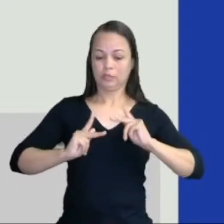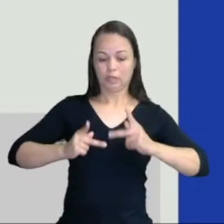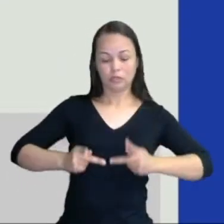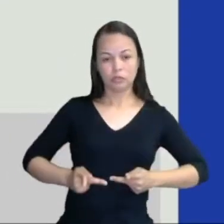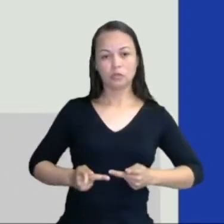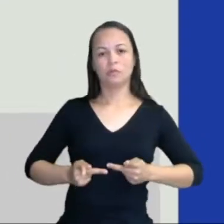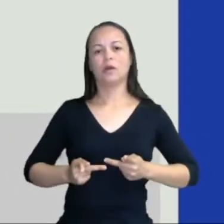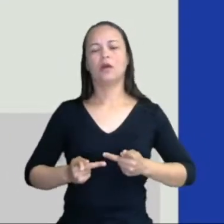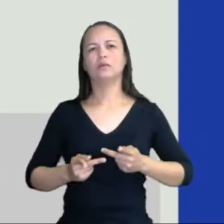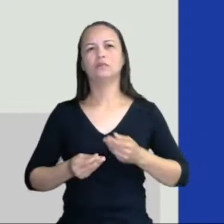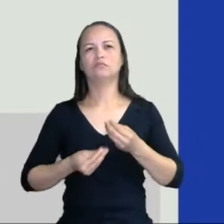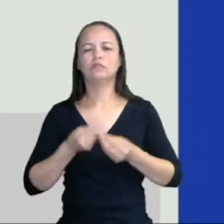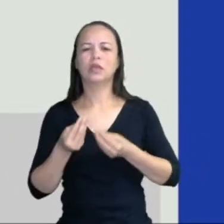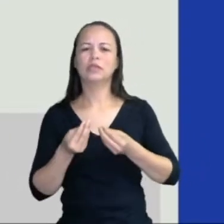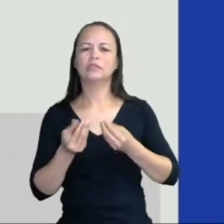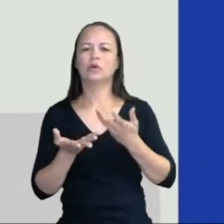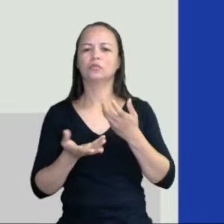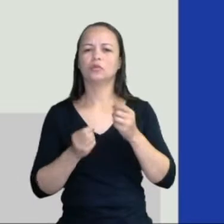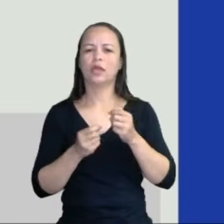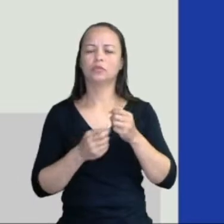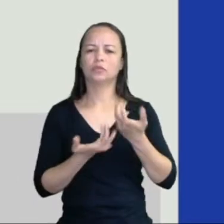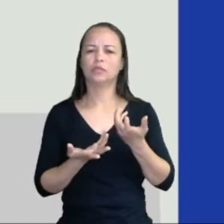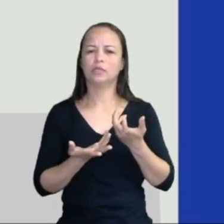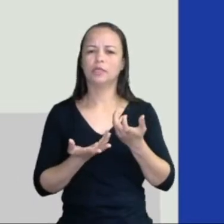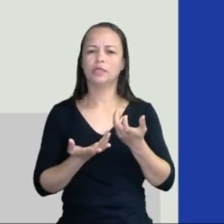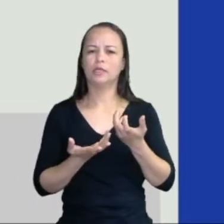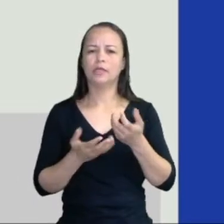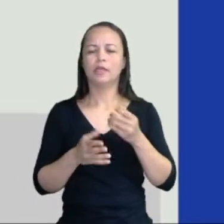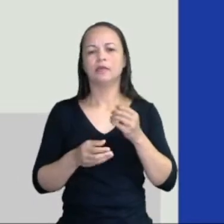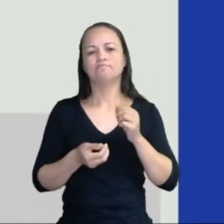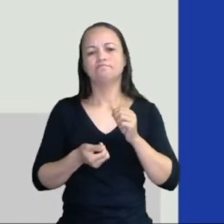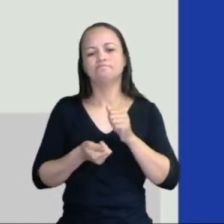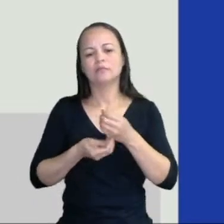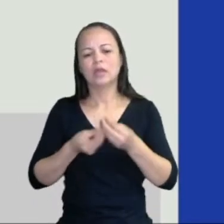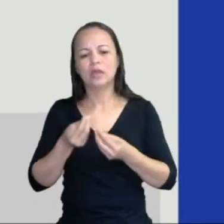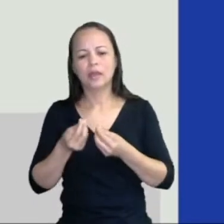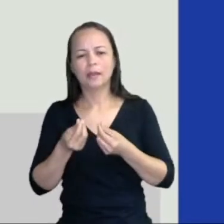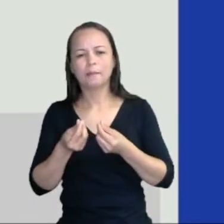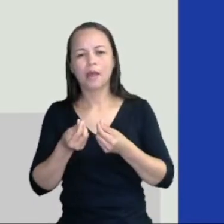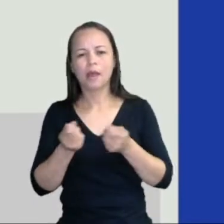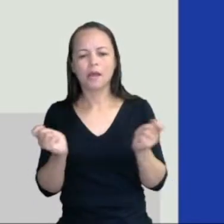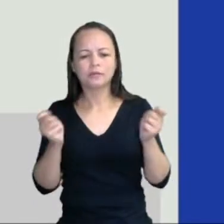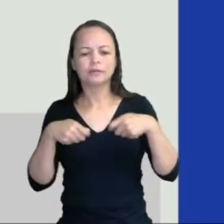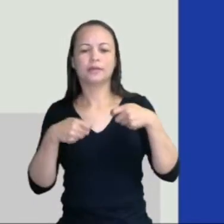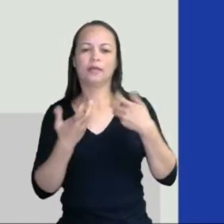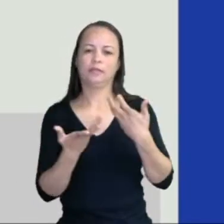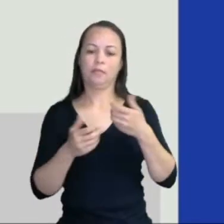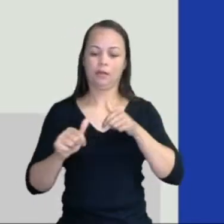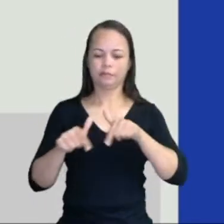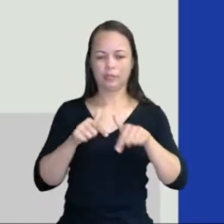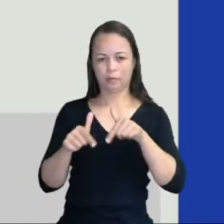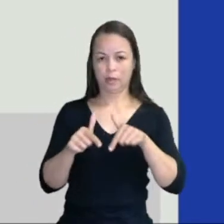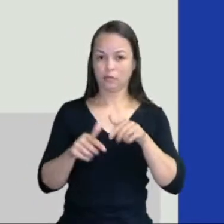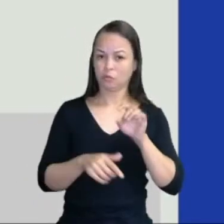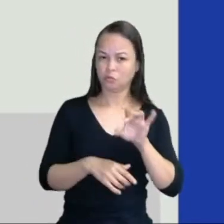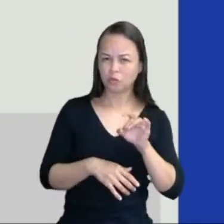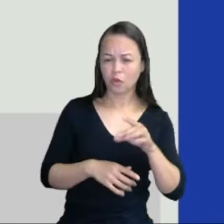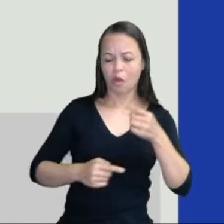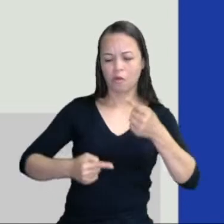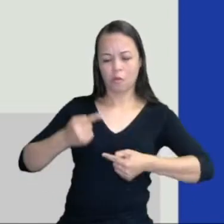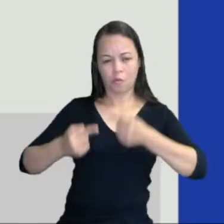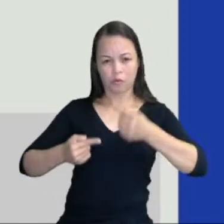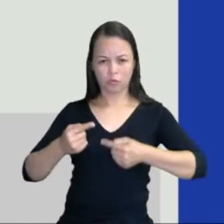eles são dotados de capacidade para o trabalho. Agora, não apenas do ponto de vista